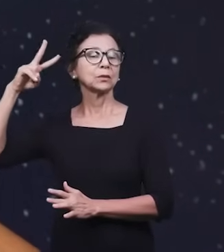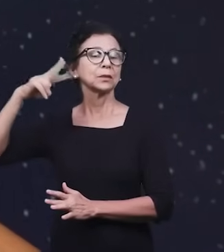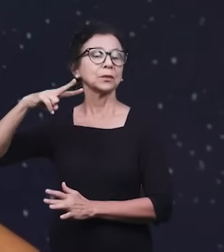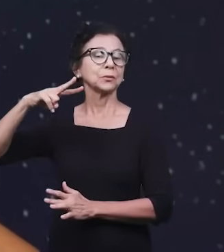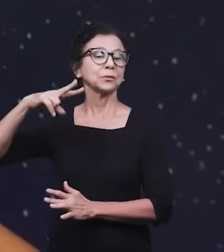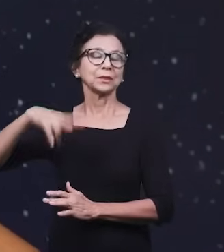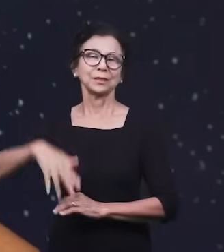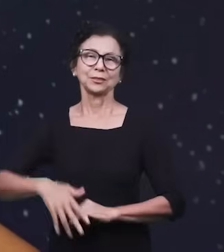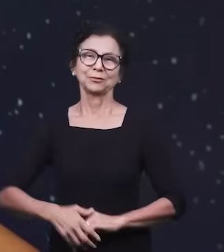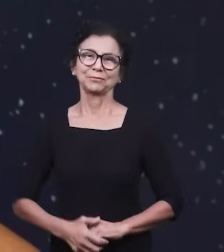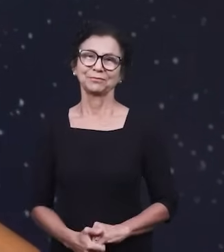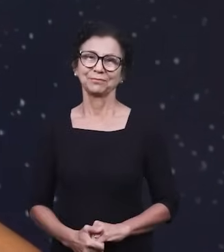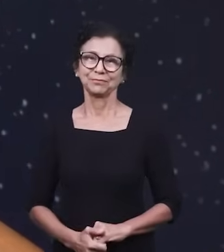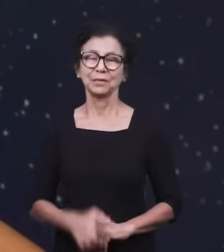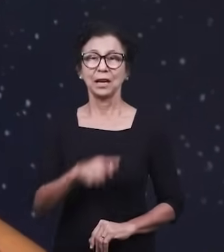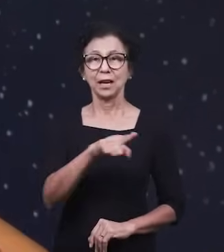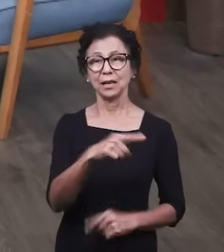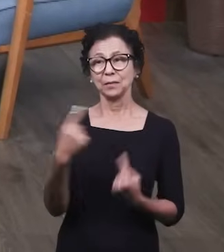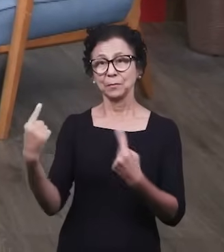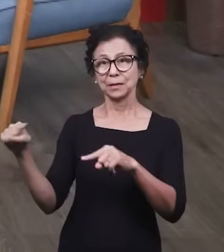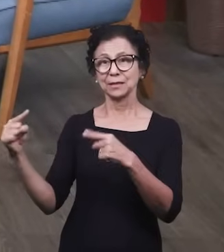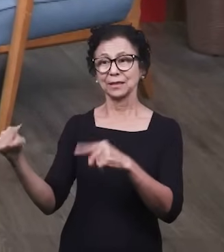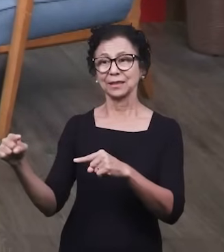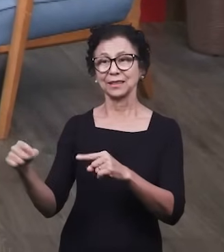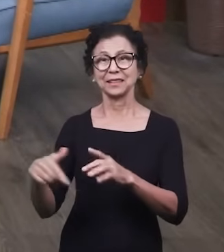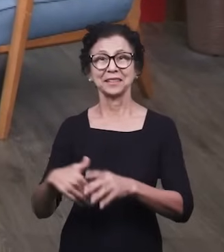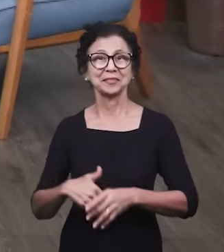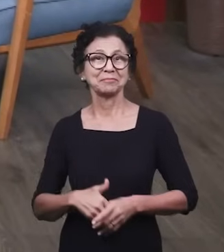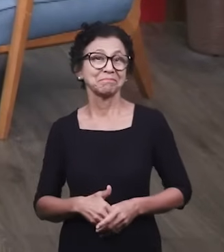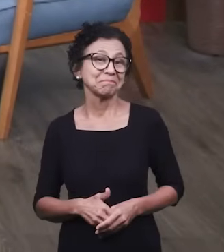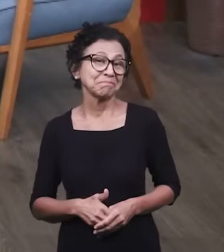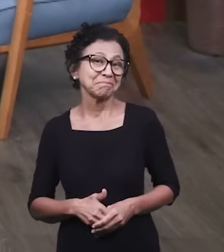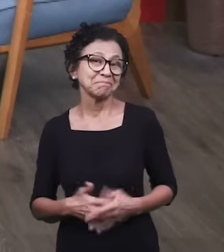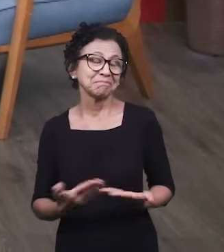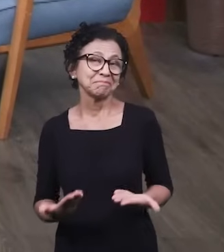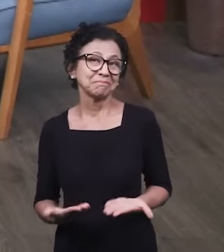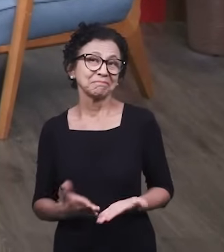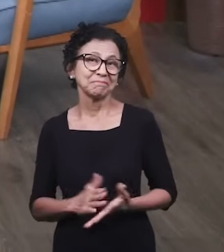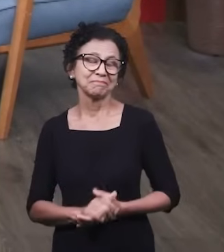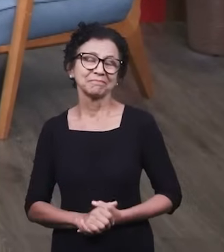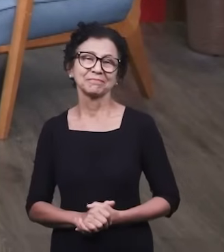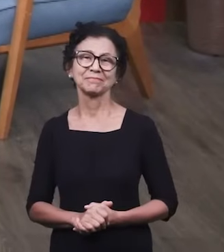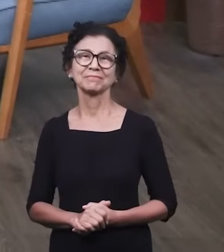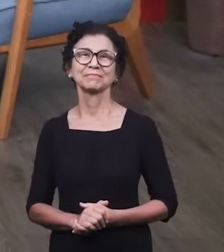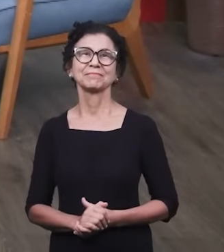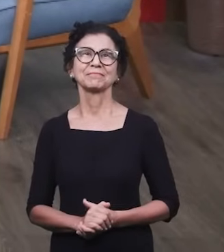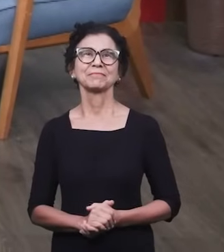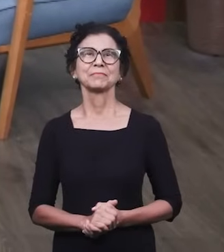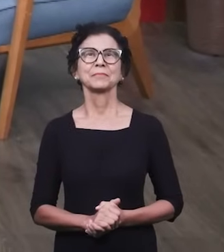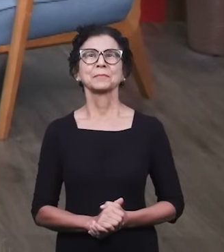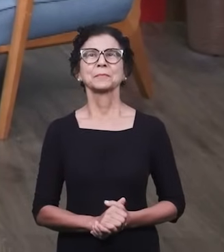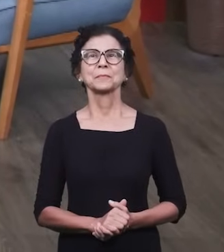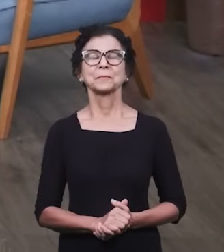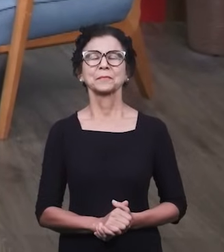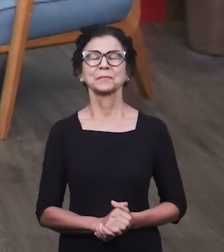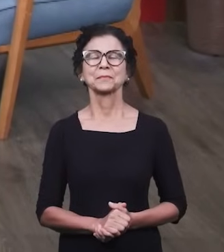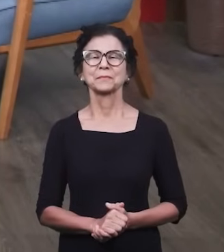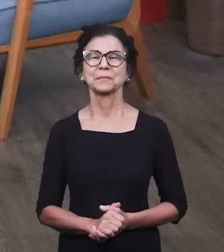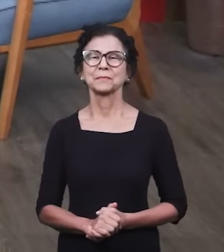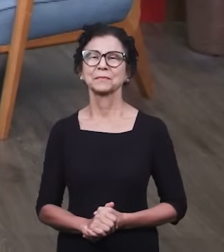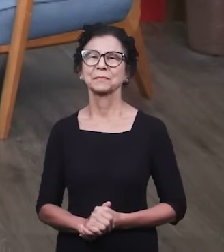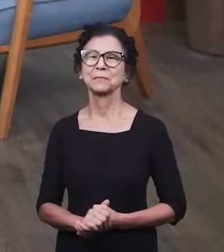Exatamente. Porque é o Senhor, quem salva nos escolhe. quem nós não salvaríamos. Exatamente. Logo o perseguidor, né? Pastor Dório dizia